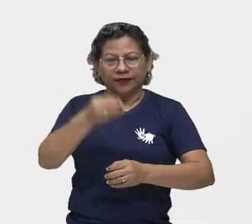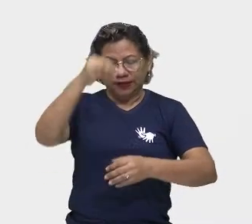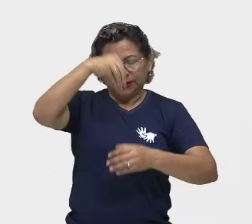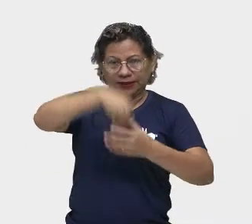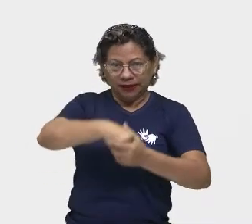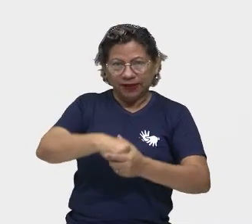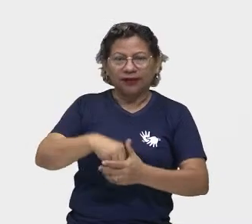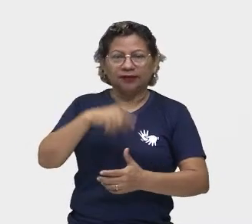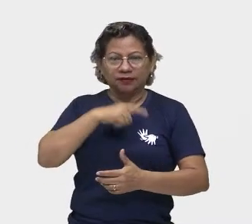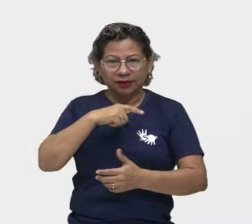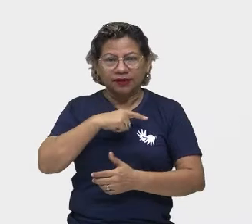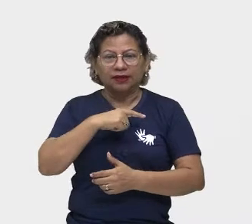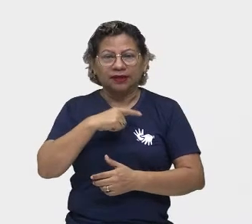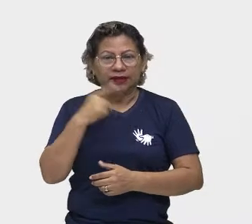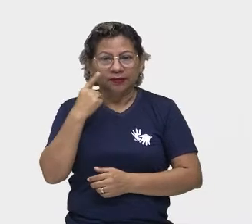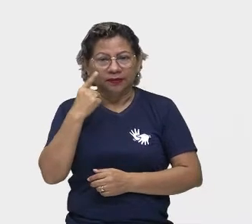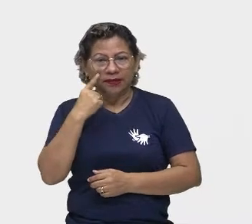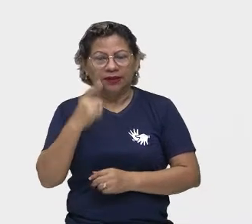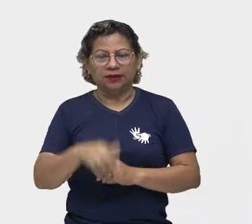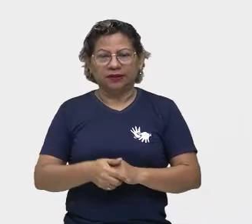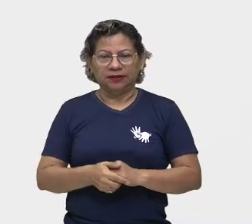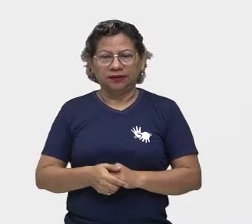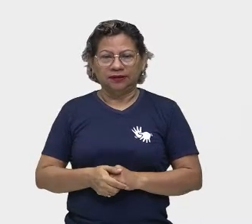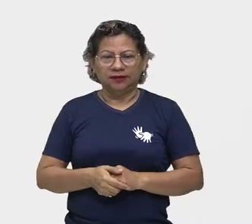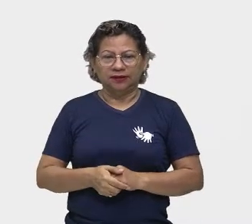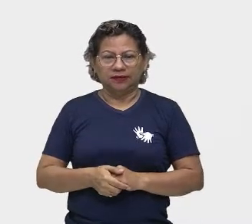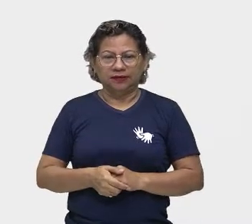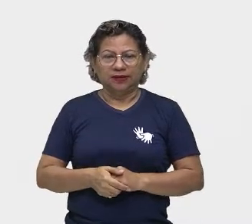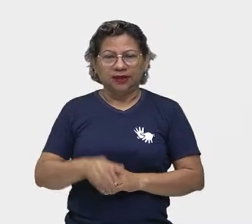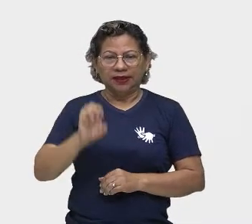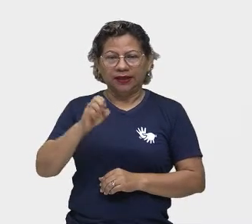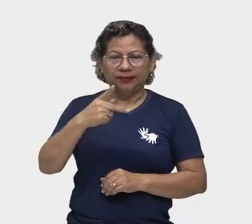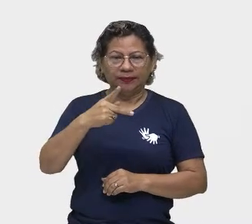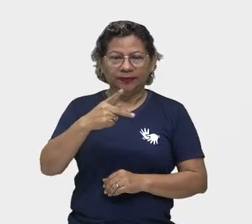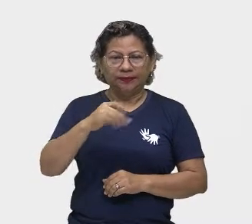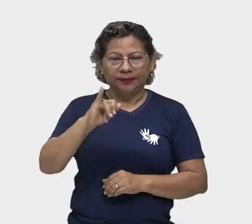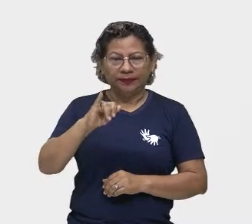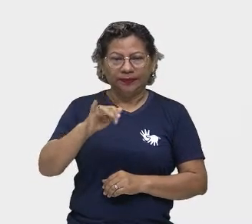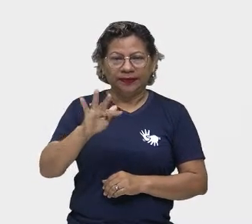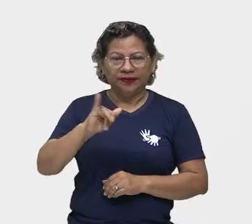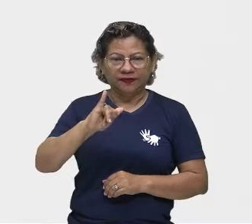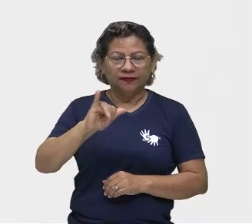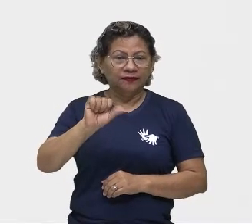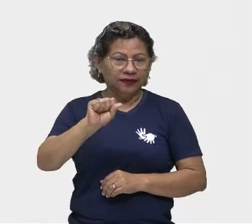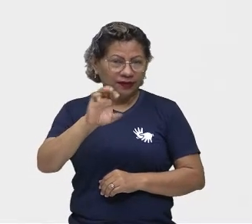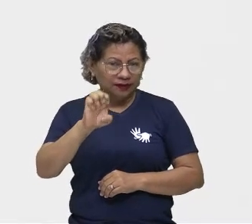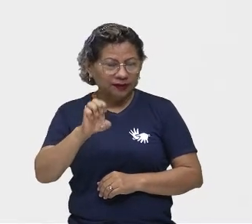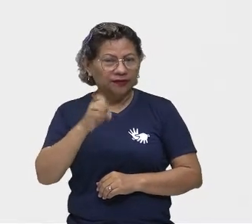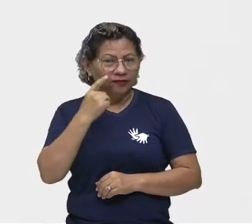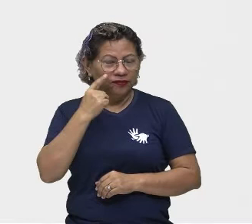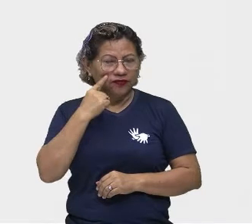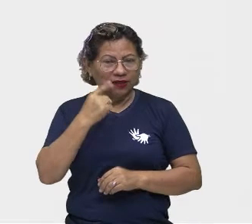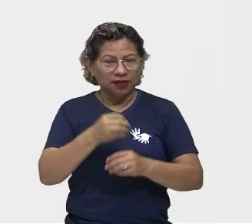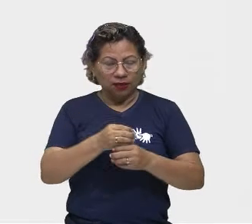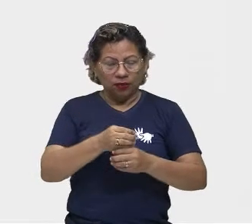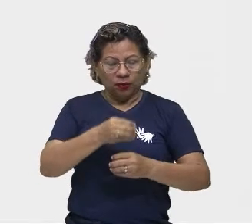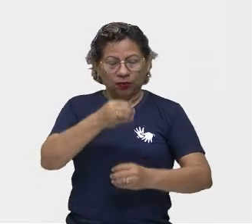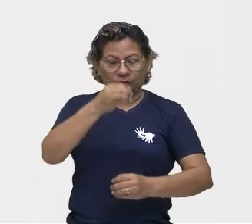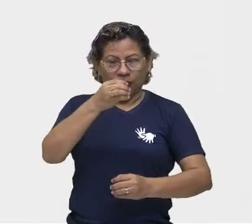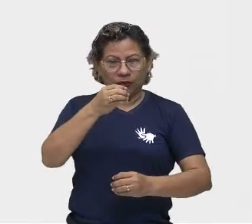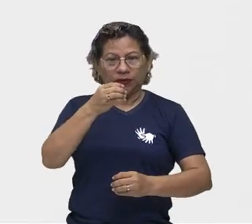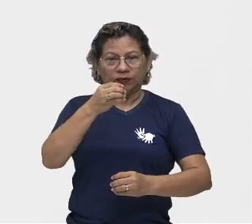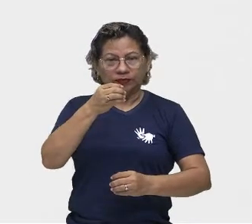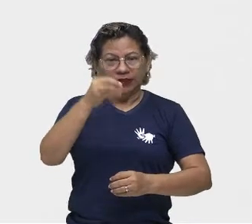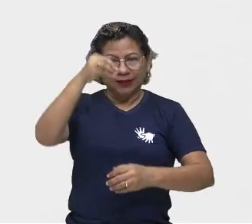epífise E aqui nessa imagem a gente consegue observar essa extremidade do osso longo tá essa aqui ó